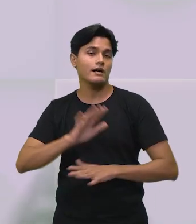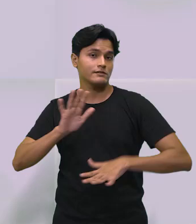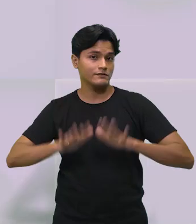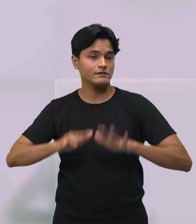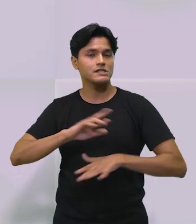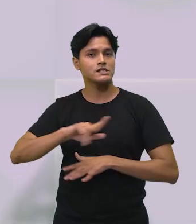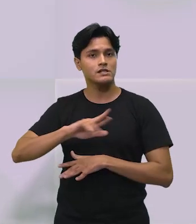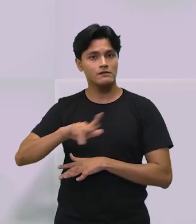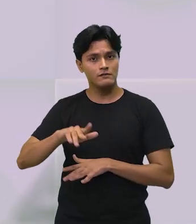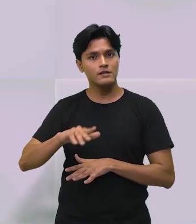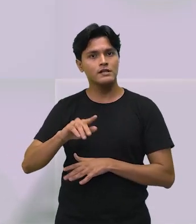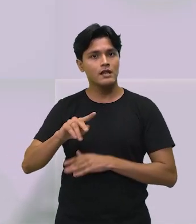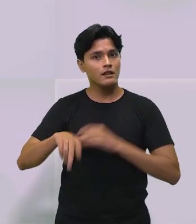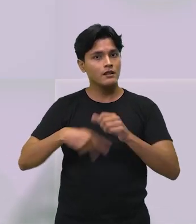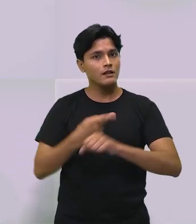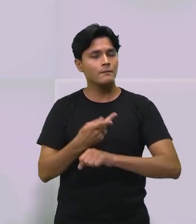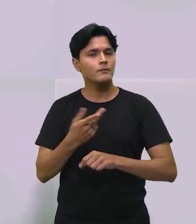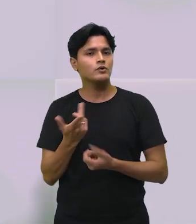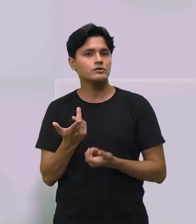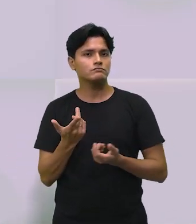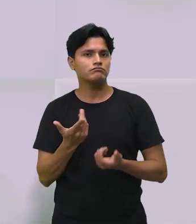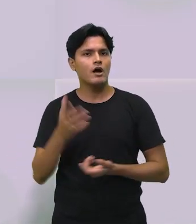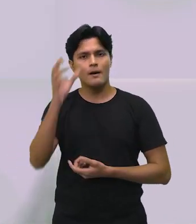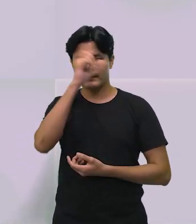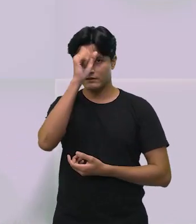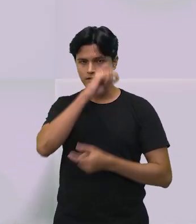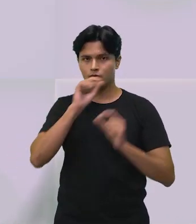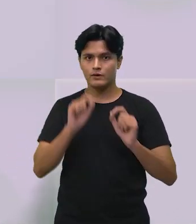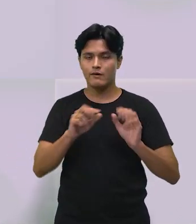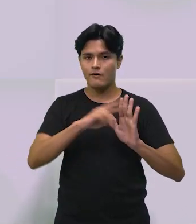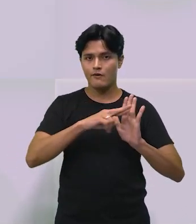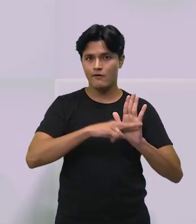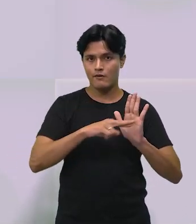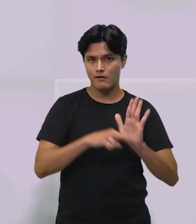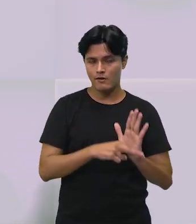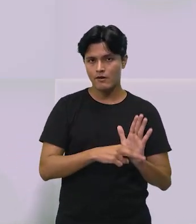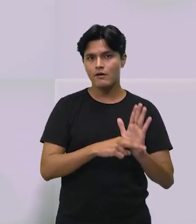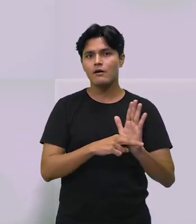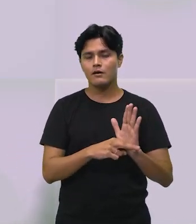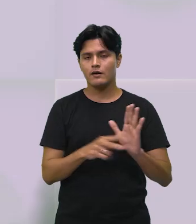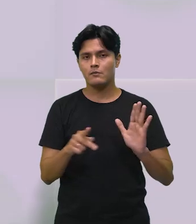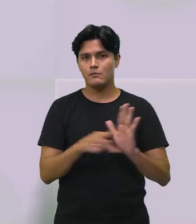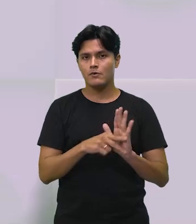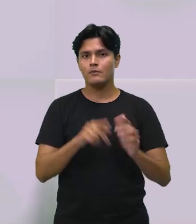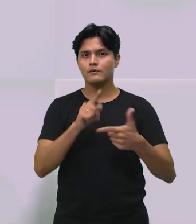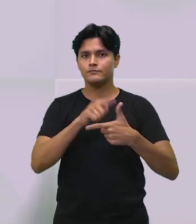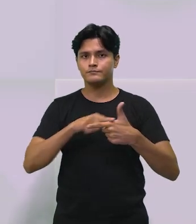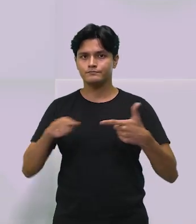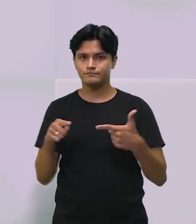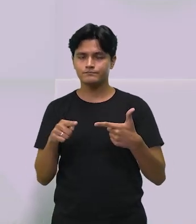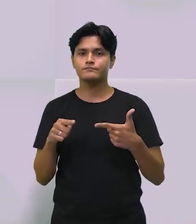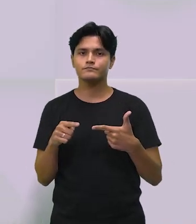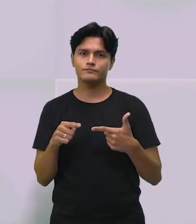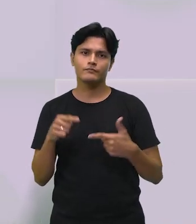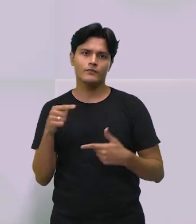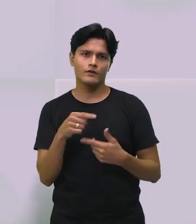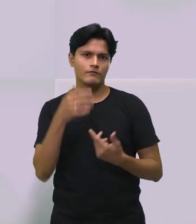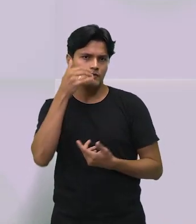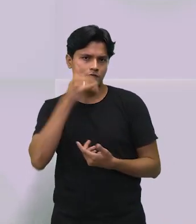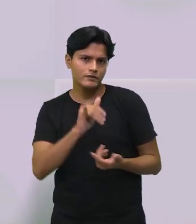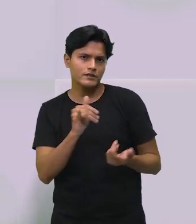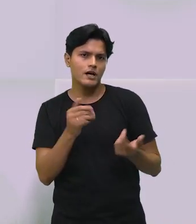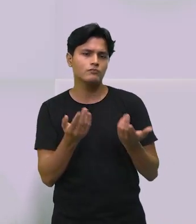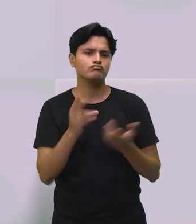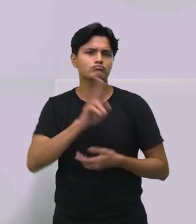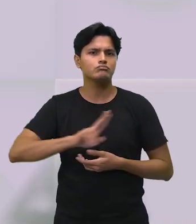Nós vamos trabalhar daqui a pouco a regra, tá? As regras de divisibilidade, para que você não precise todo o tempo estar fazendo essa